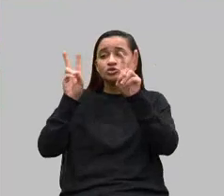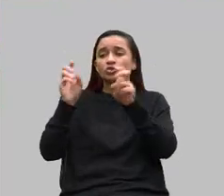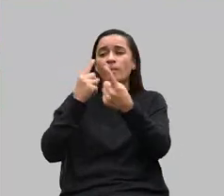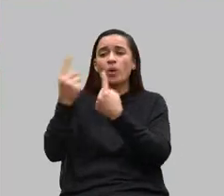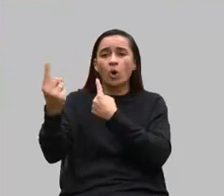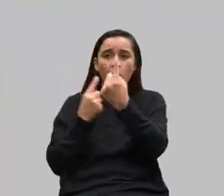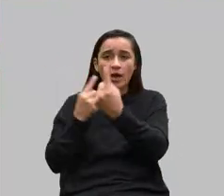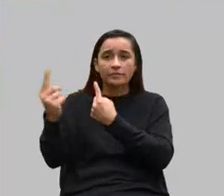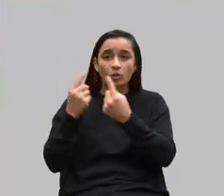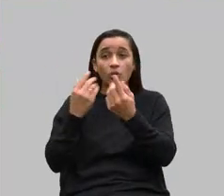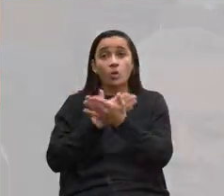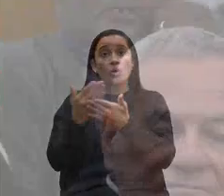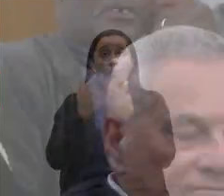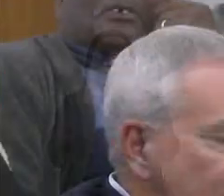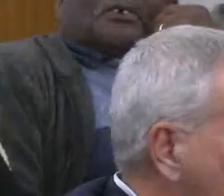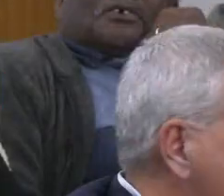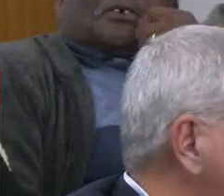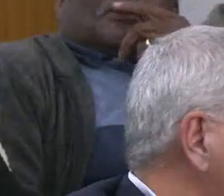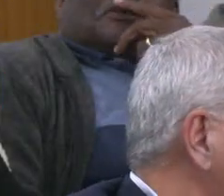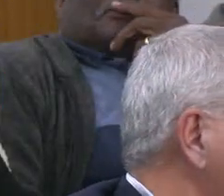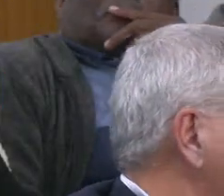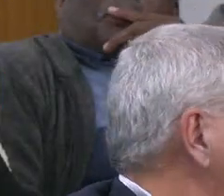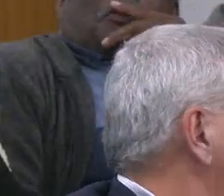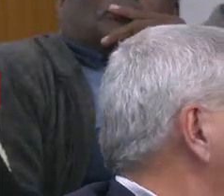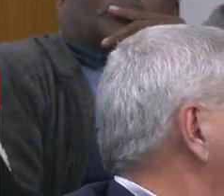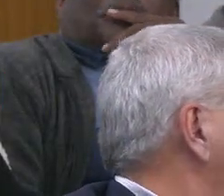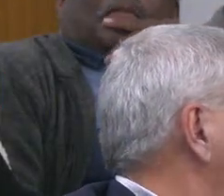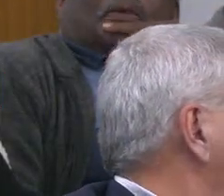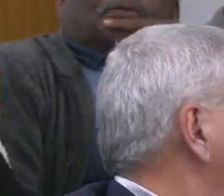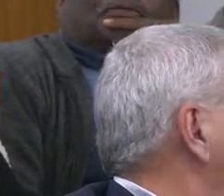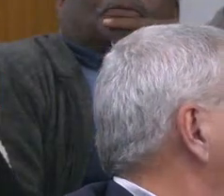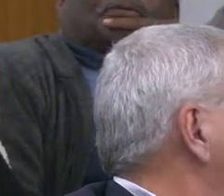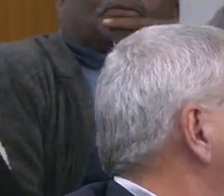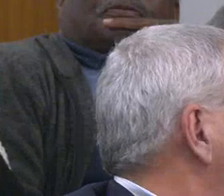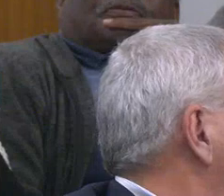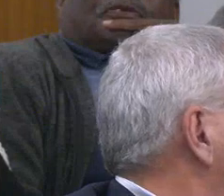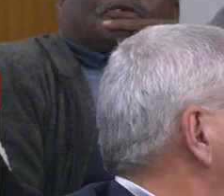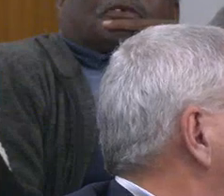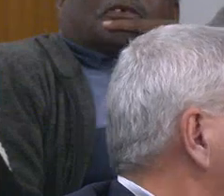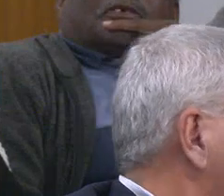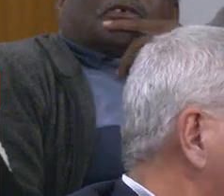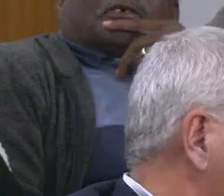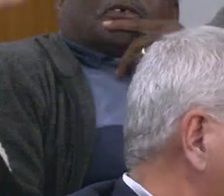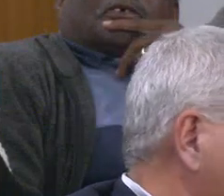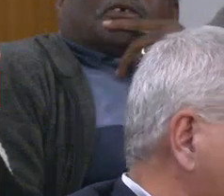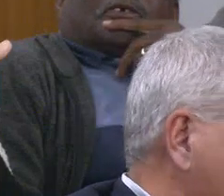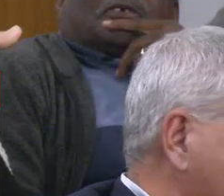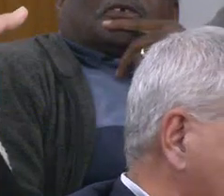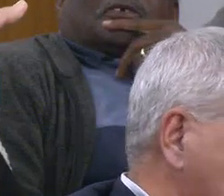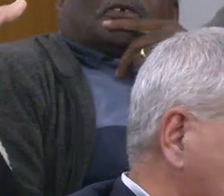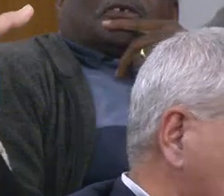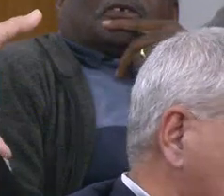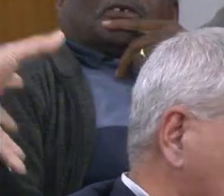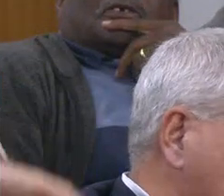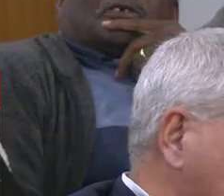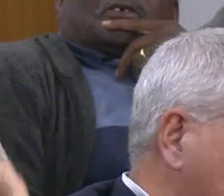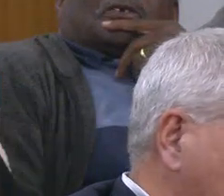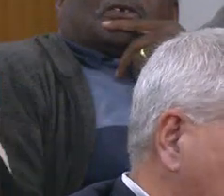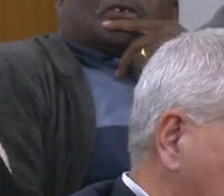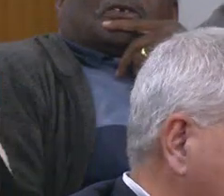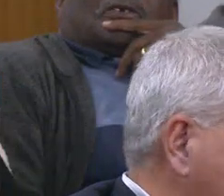a olhar pro brasileiro e o salvamento do que tá pronto 800 km no Rio de